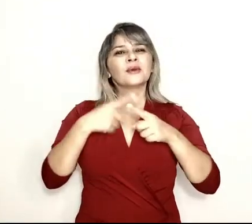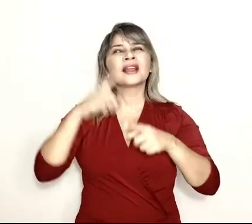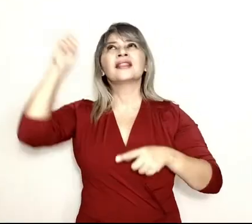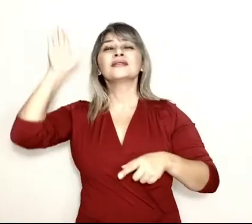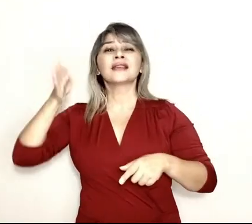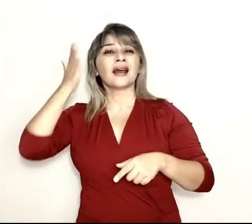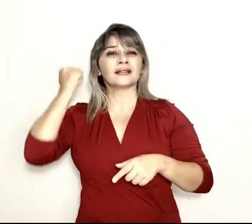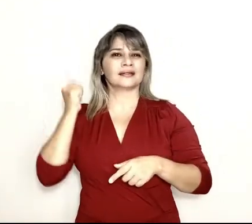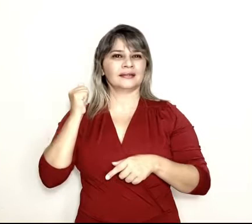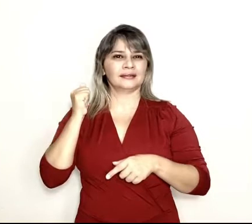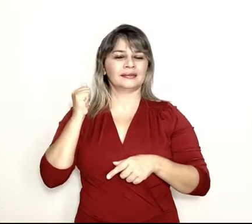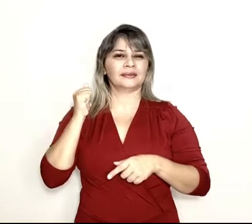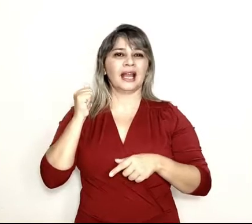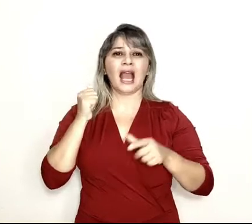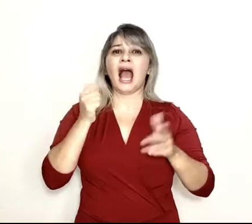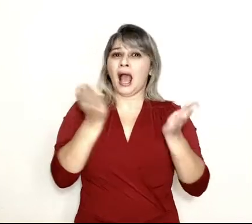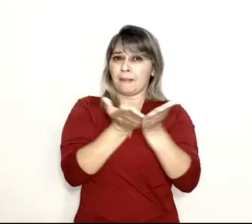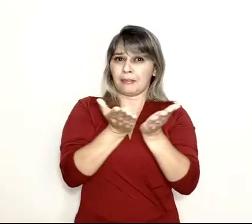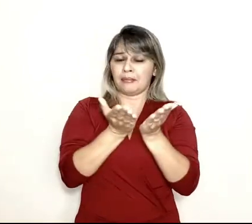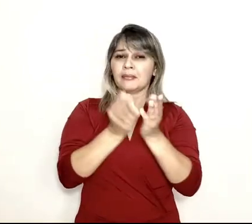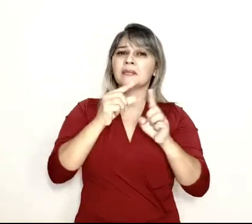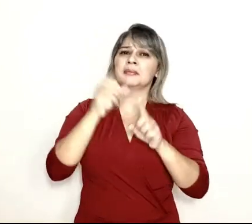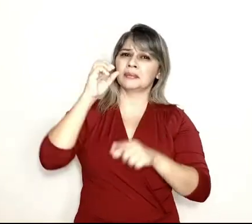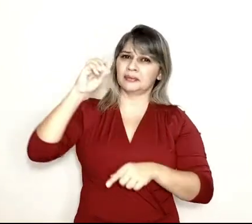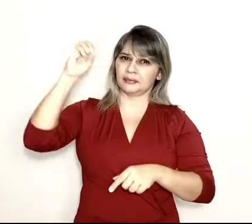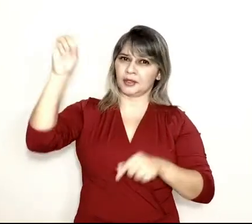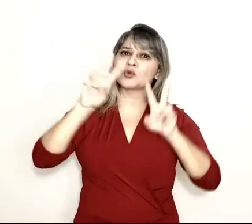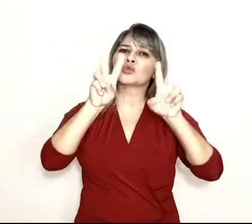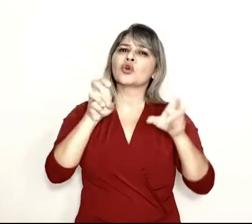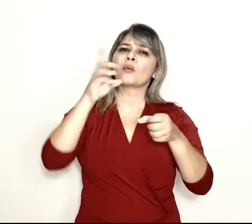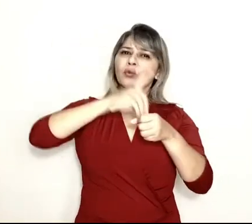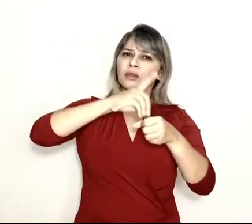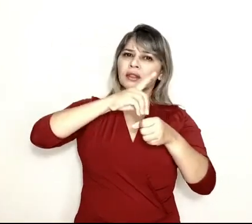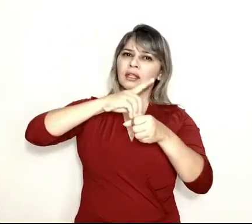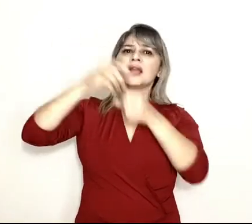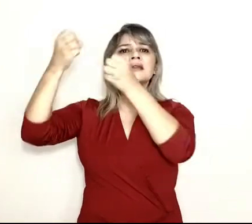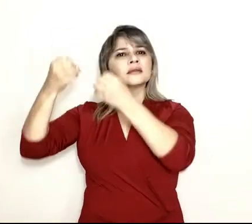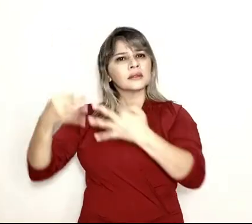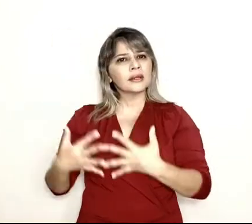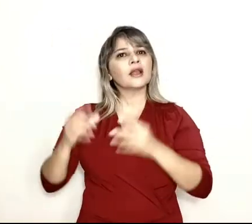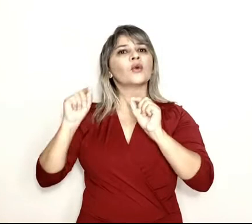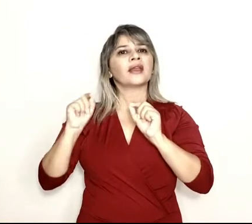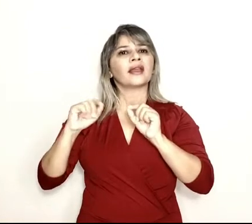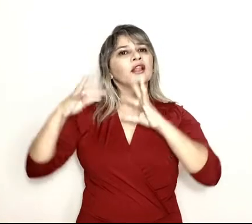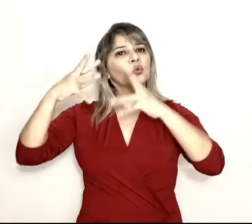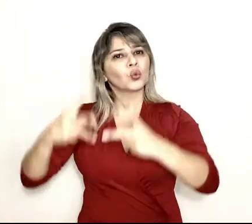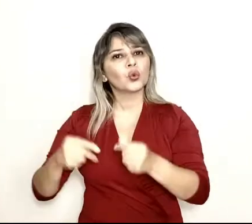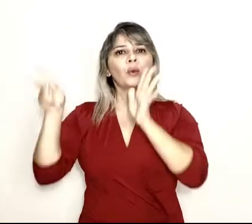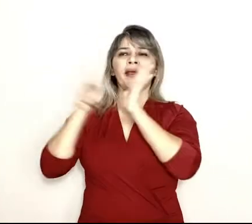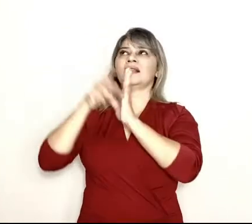na Bíblia, através do dízimo, é que como tudo é dele, a gente realiza a devolução de uma mínima